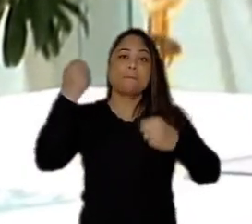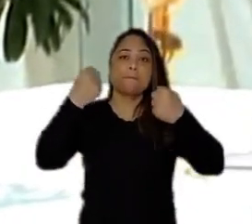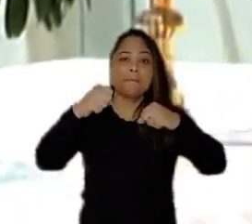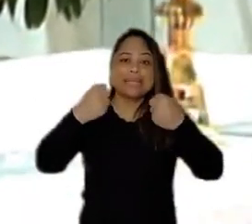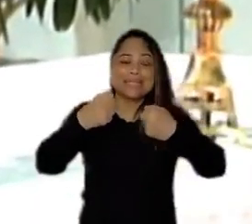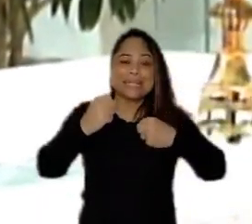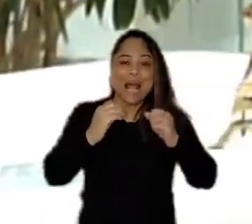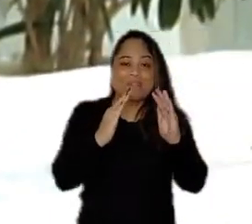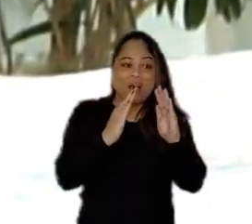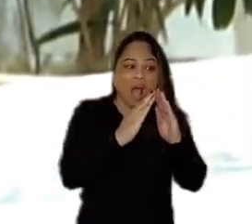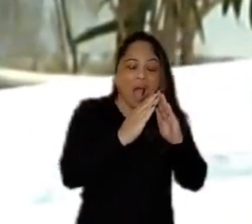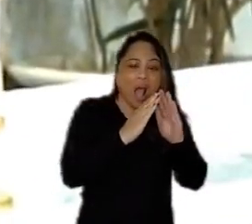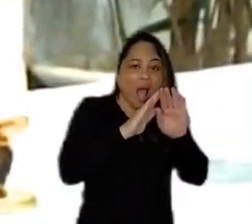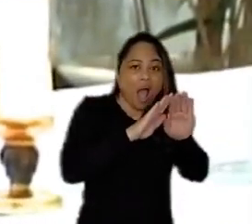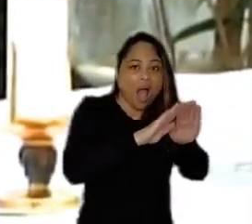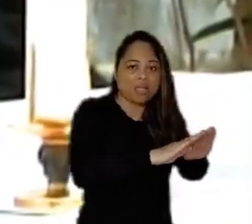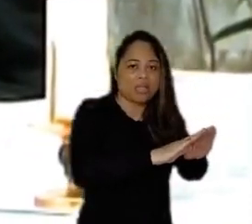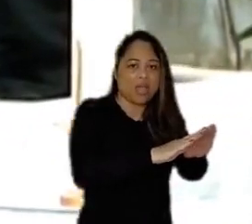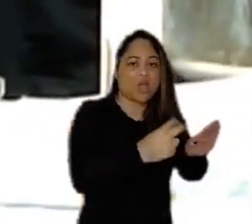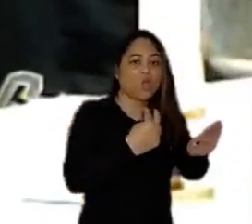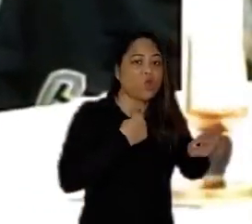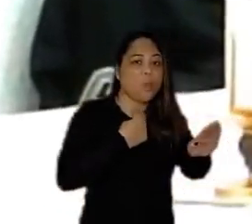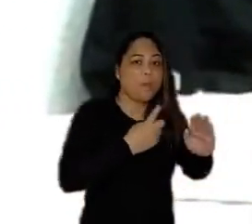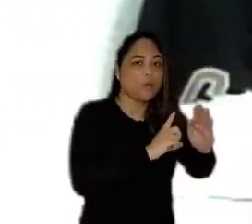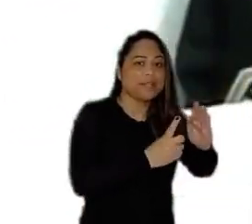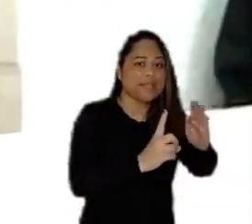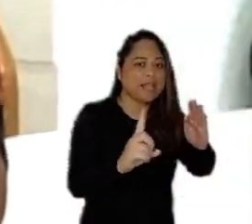não podia sair de casa.